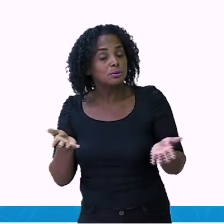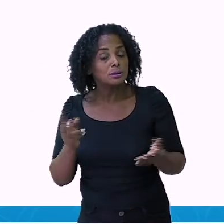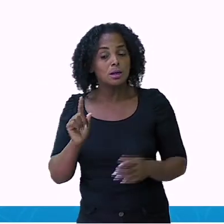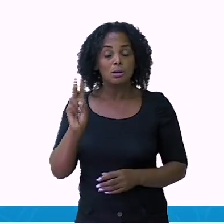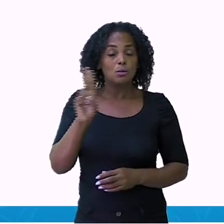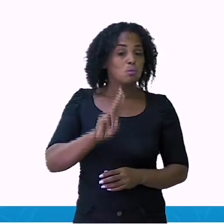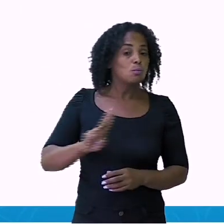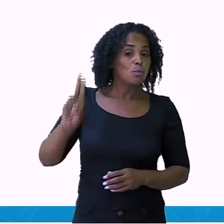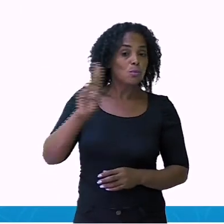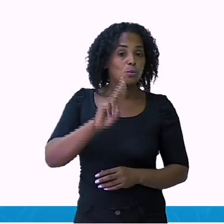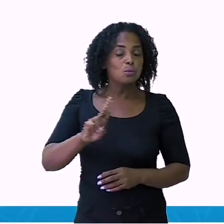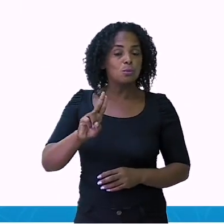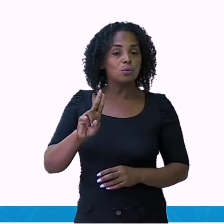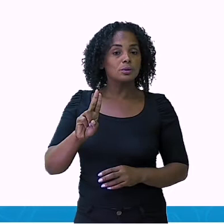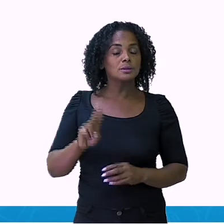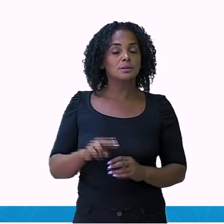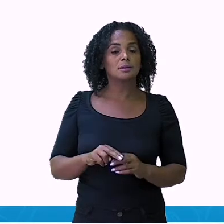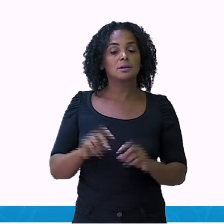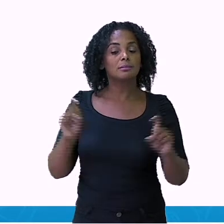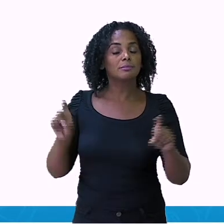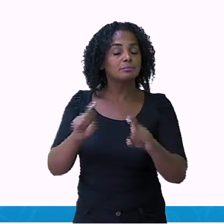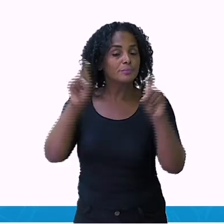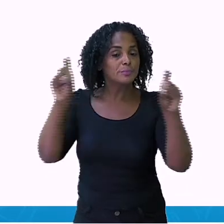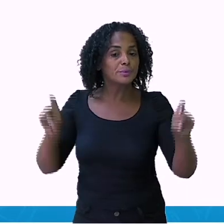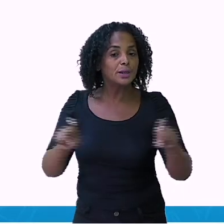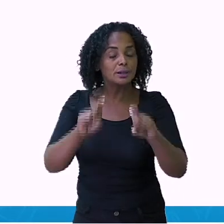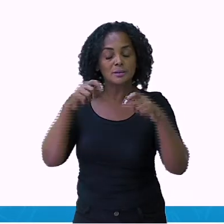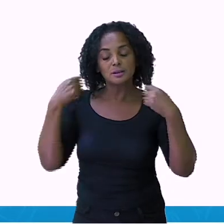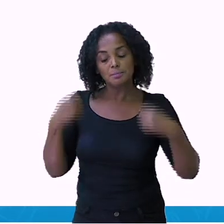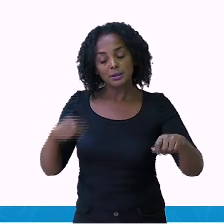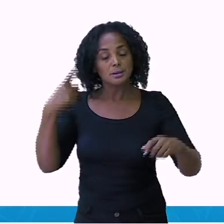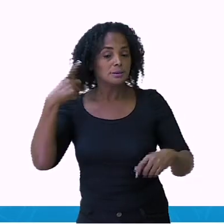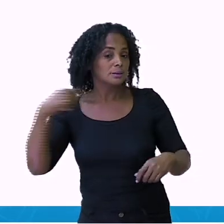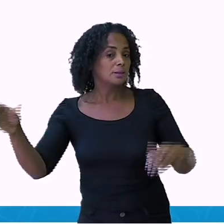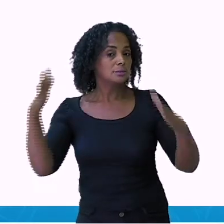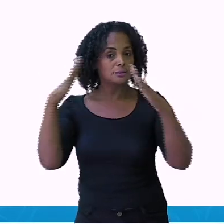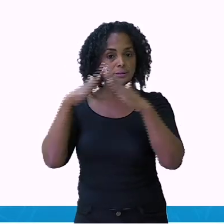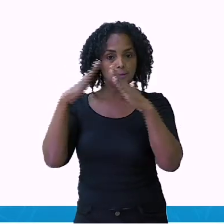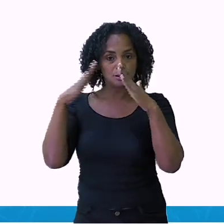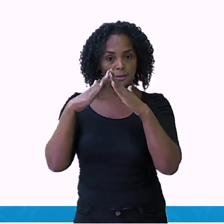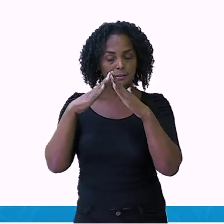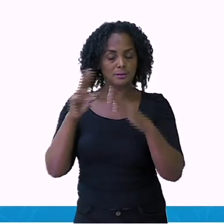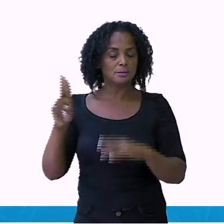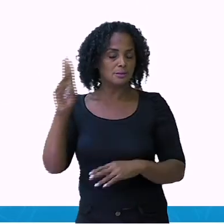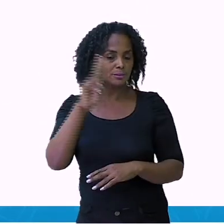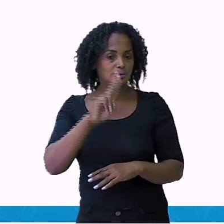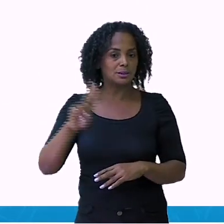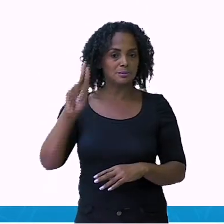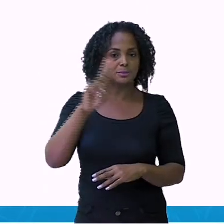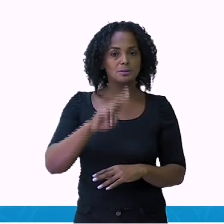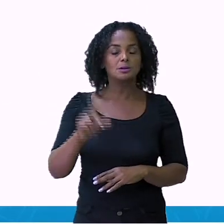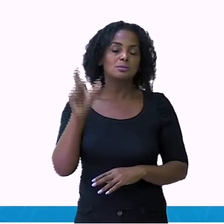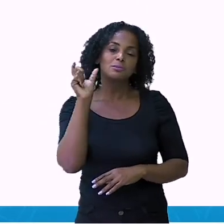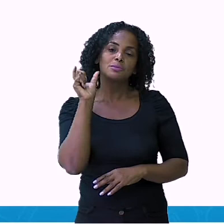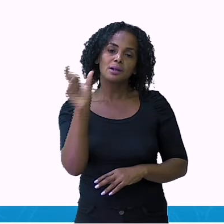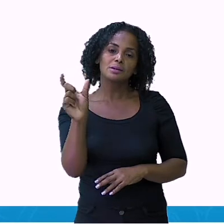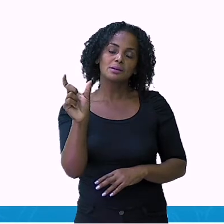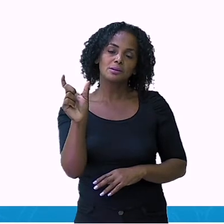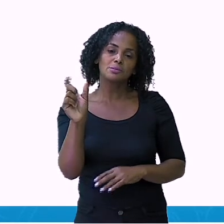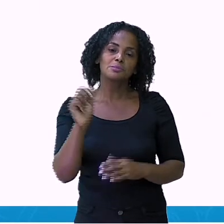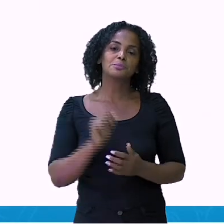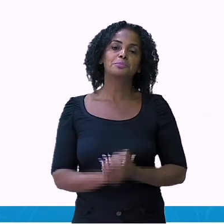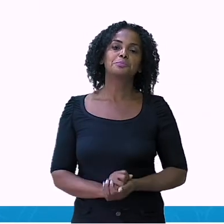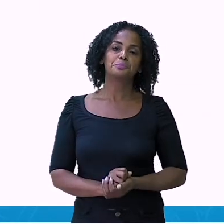essa ferramenta do comércio digital, sem precisar sair de casa, usando o quê? Simplesmente um cartão de